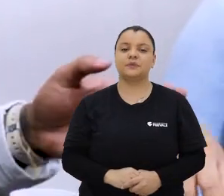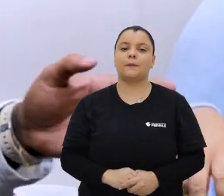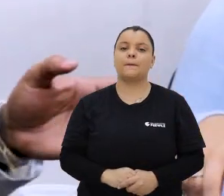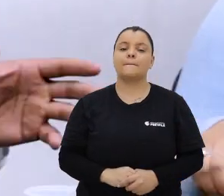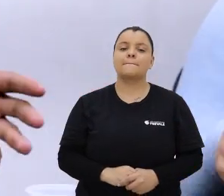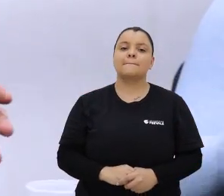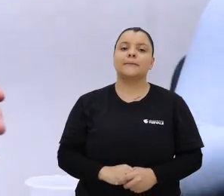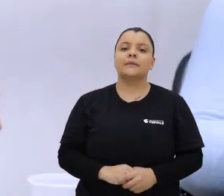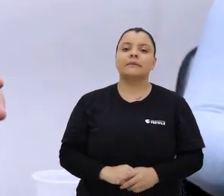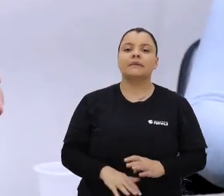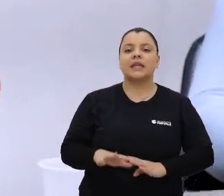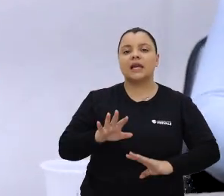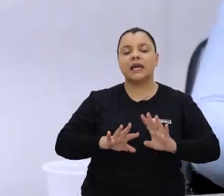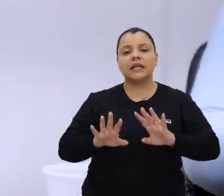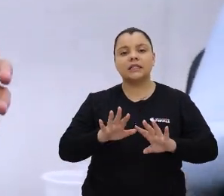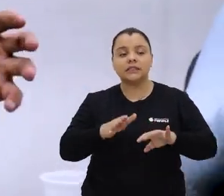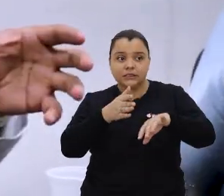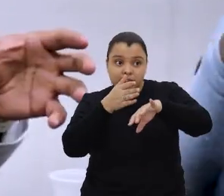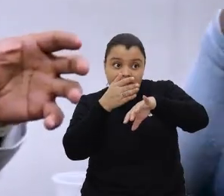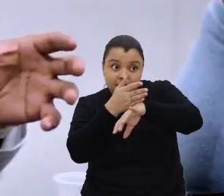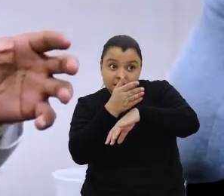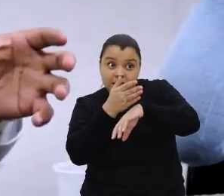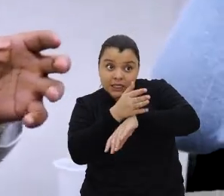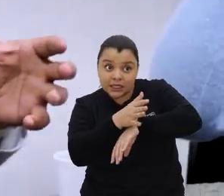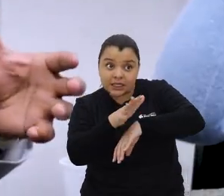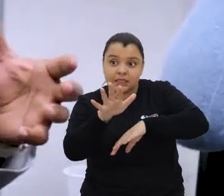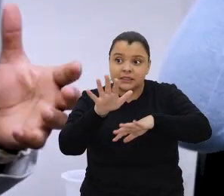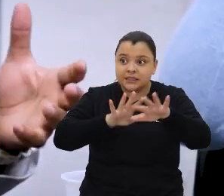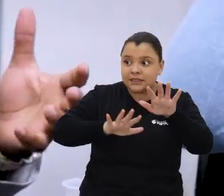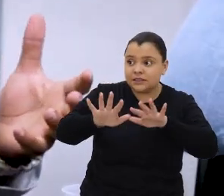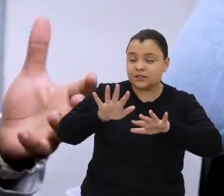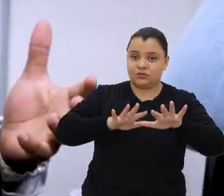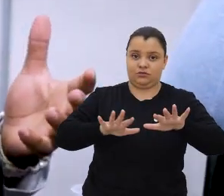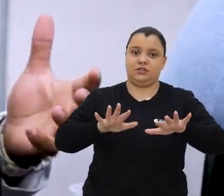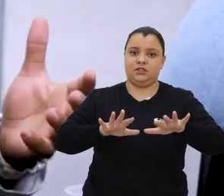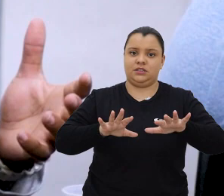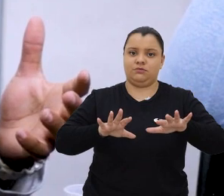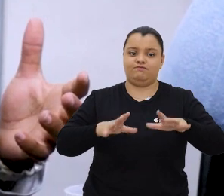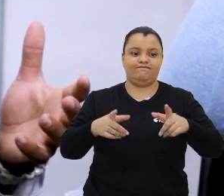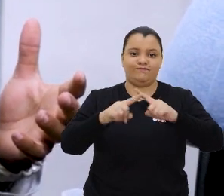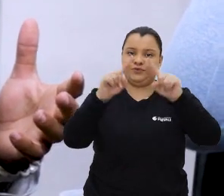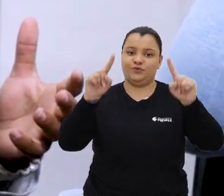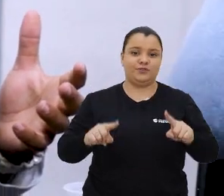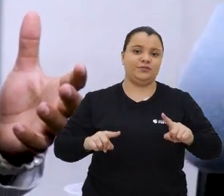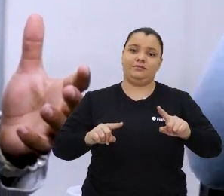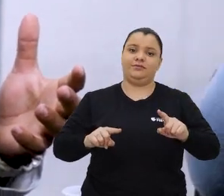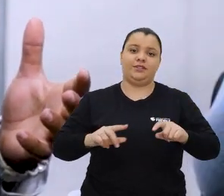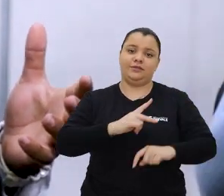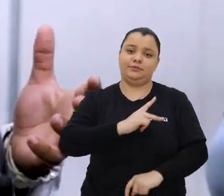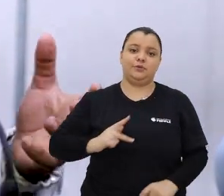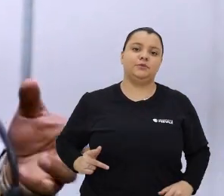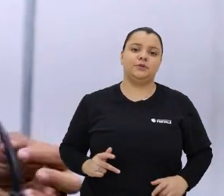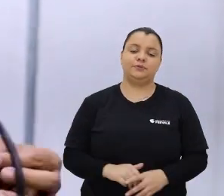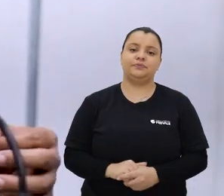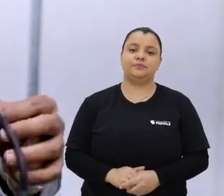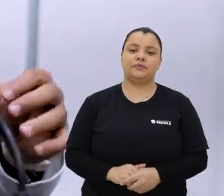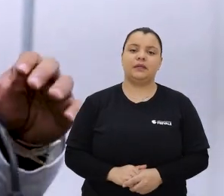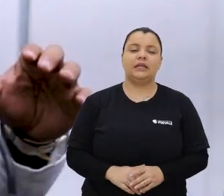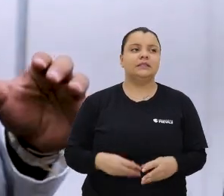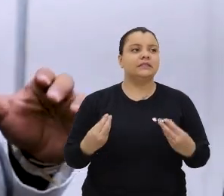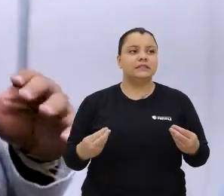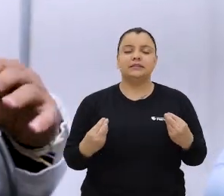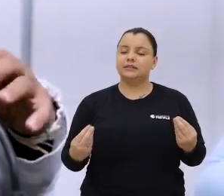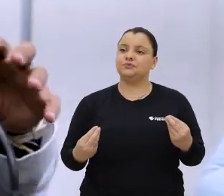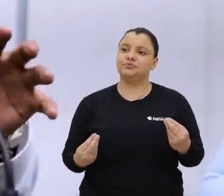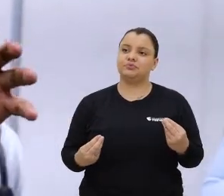Ginásio. era em se inserir nesse contexto de como funcionários públicos. Né? Então,